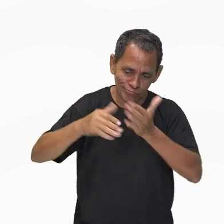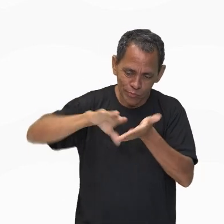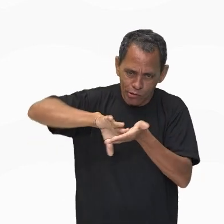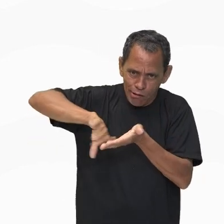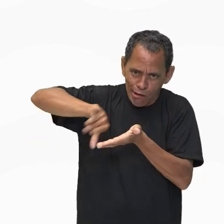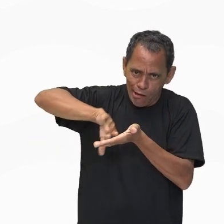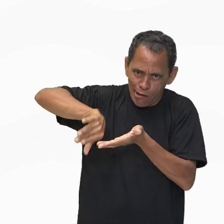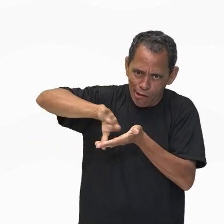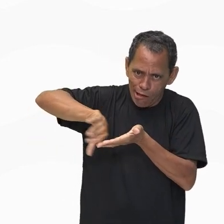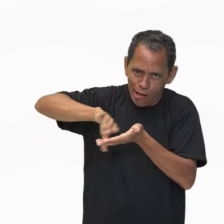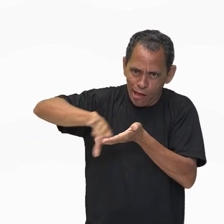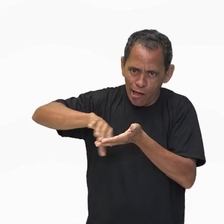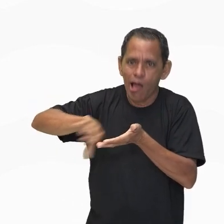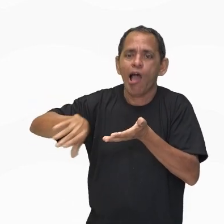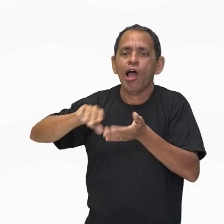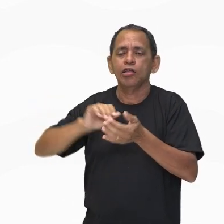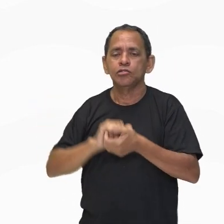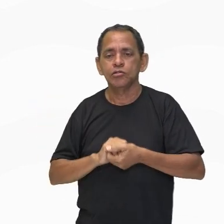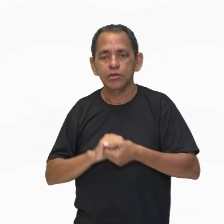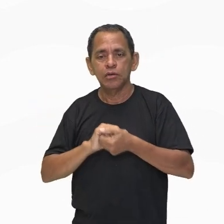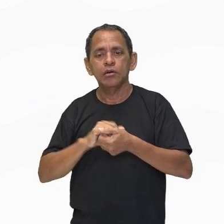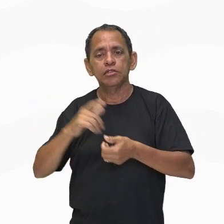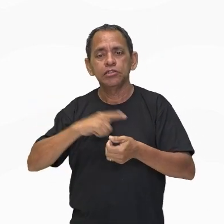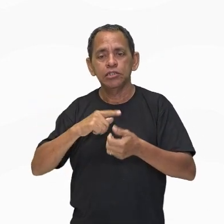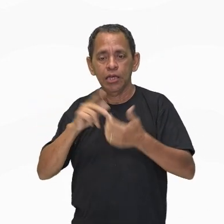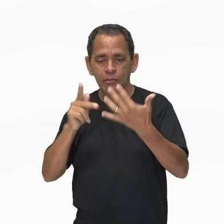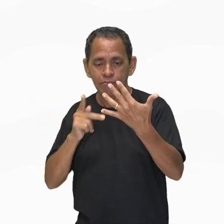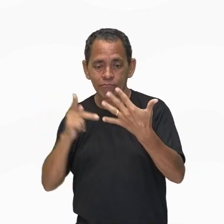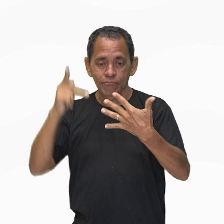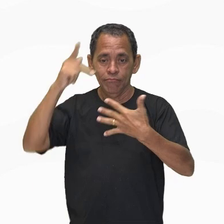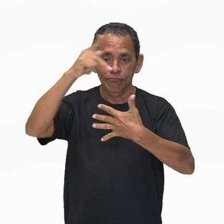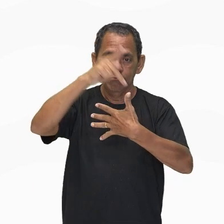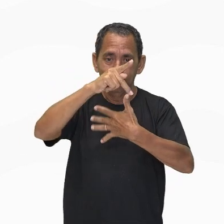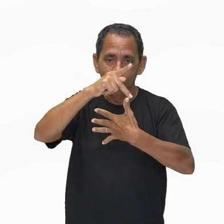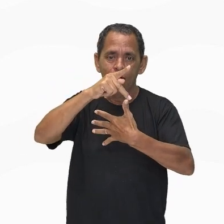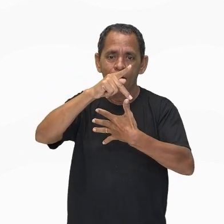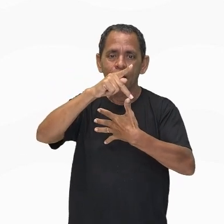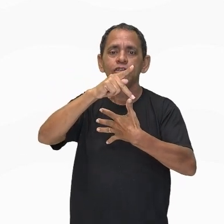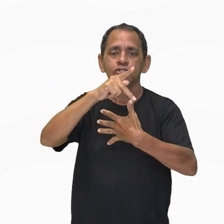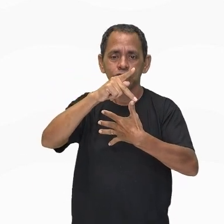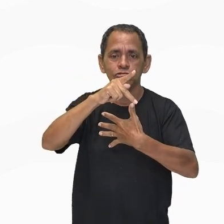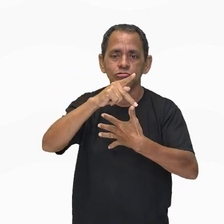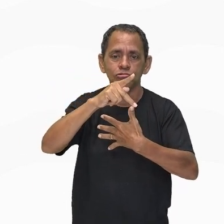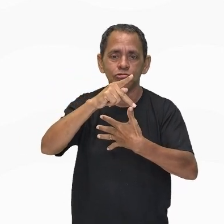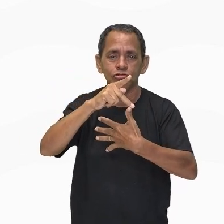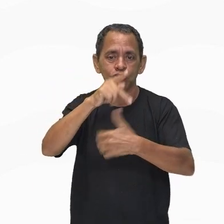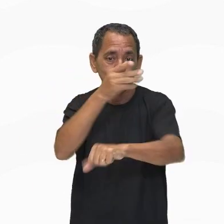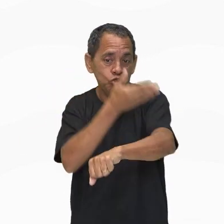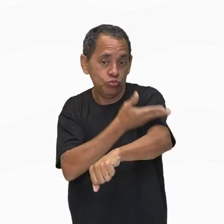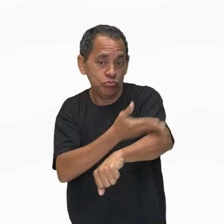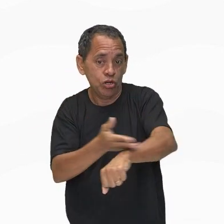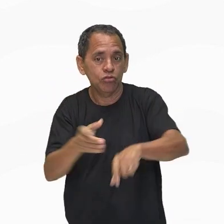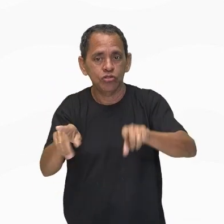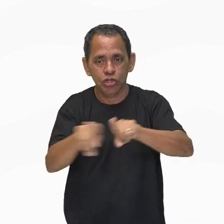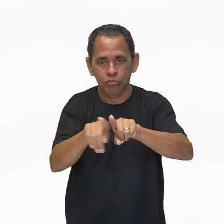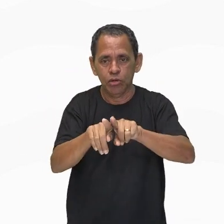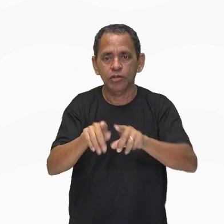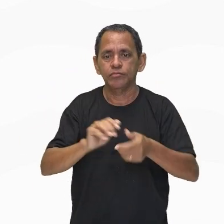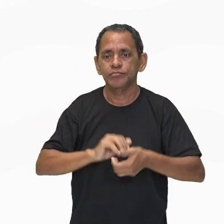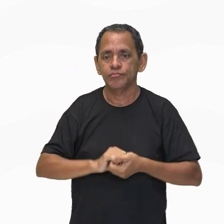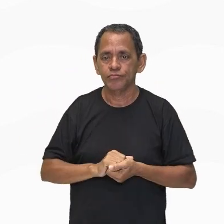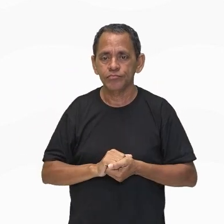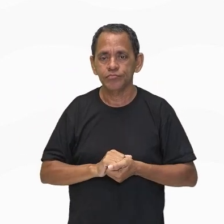para fomentar privilégios da minoria branca da população. Então, chegou-se um momento em